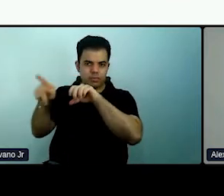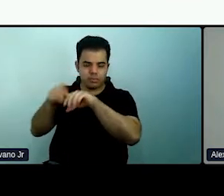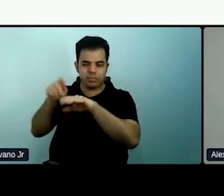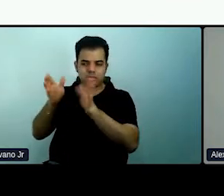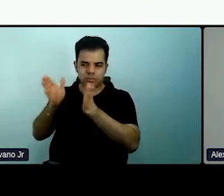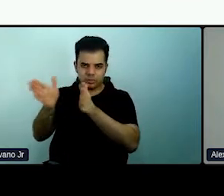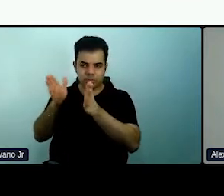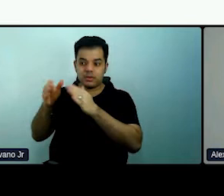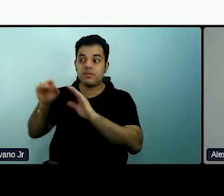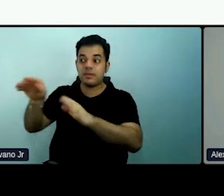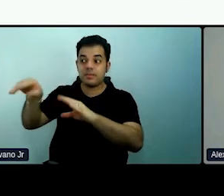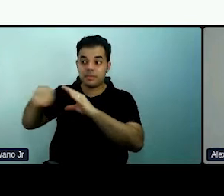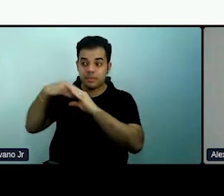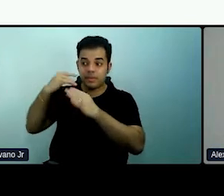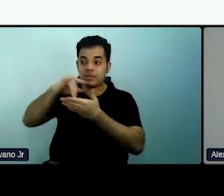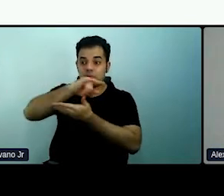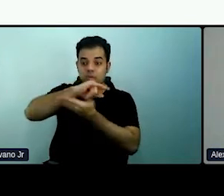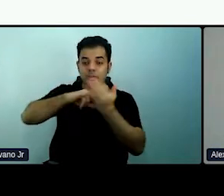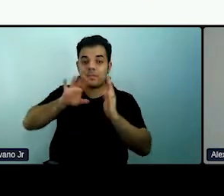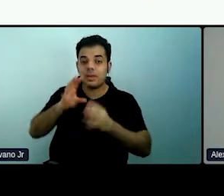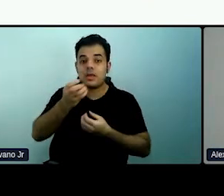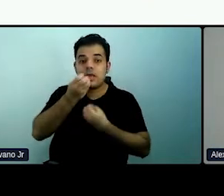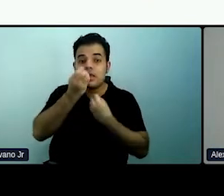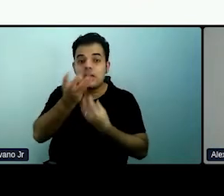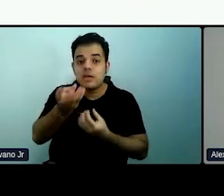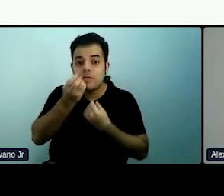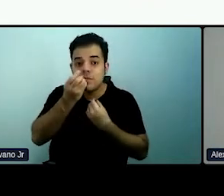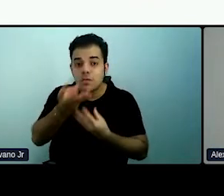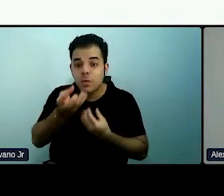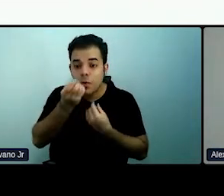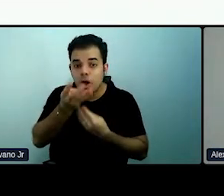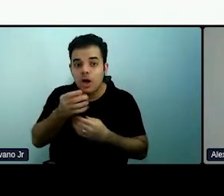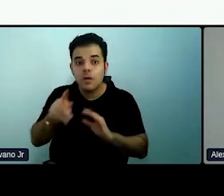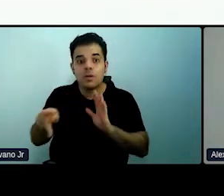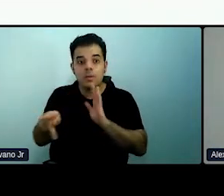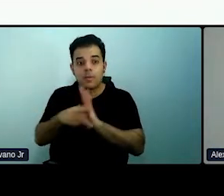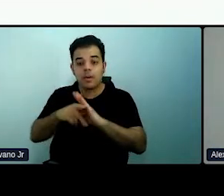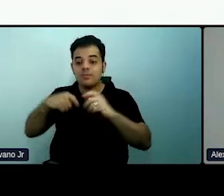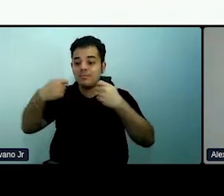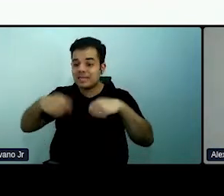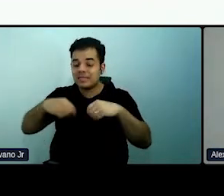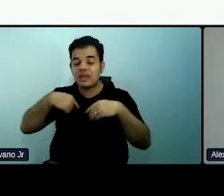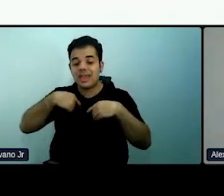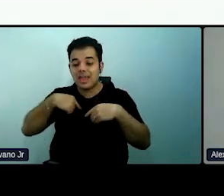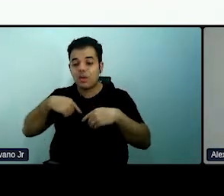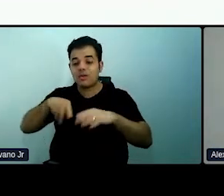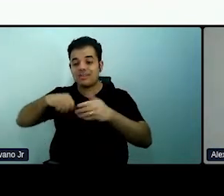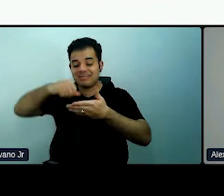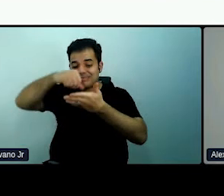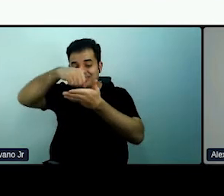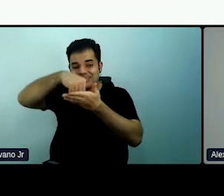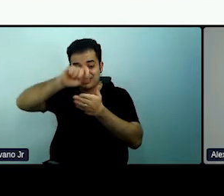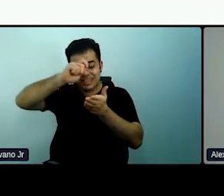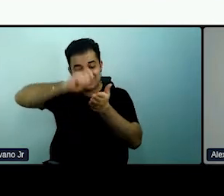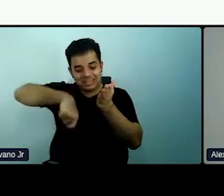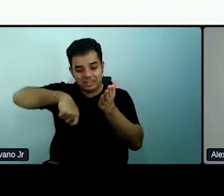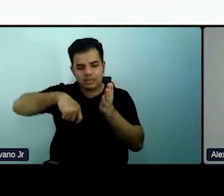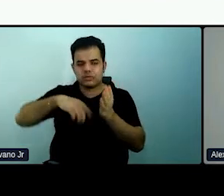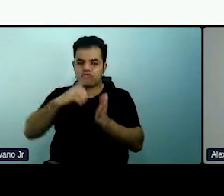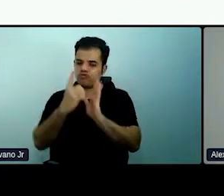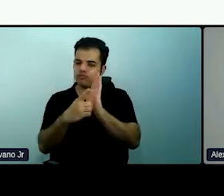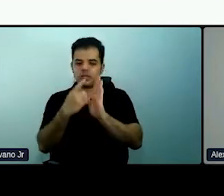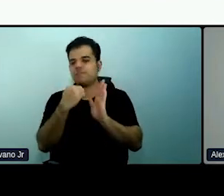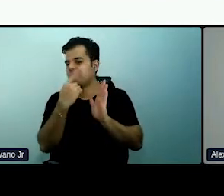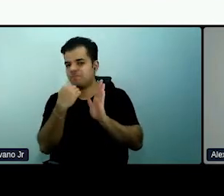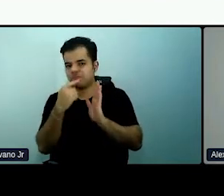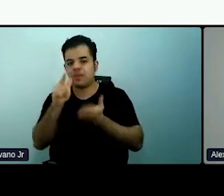o contrato, mas com informações, post-its, identificando onde eu tenho que assinar, já que não viria um contrato digital.